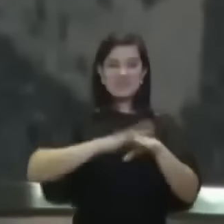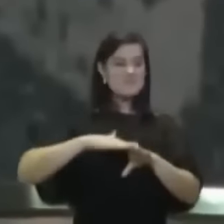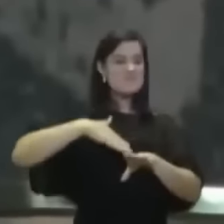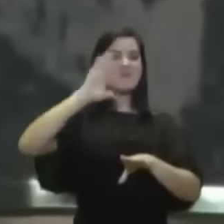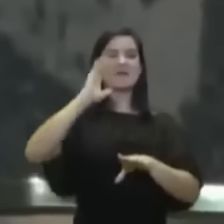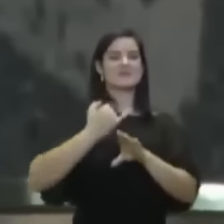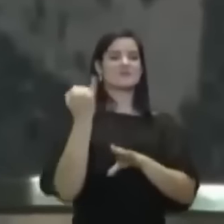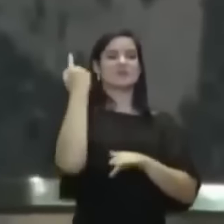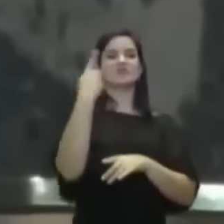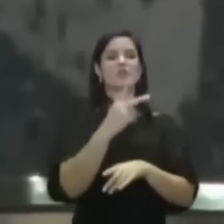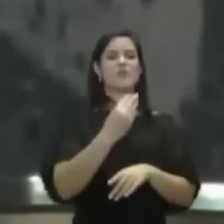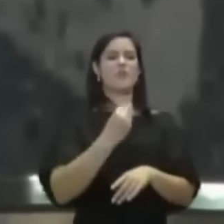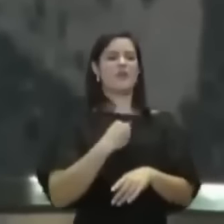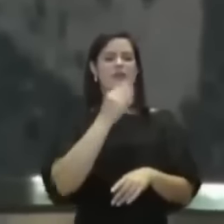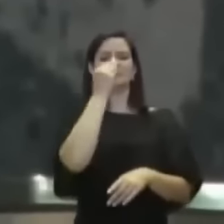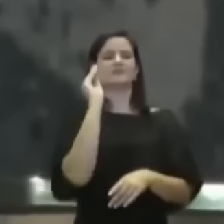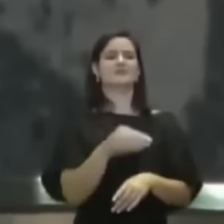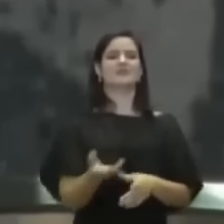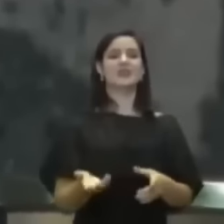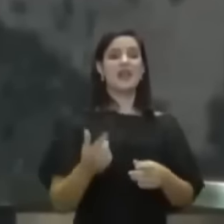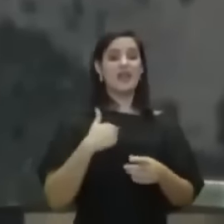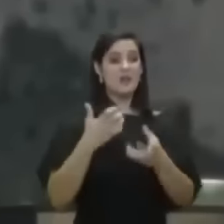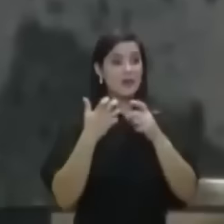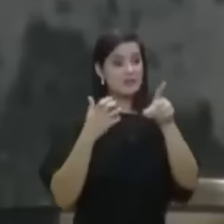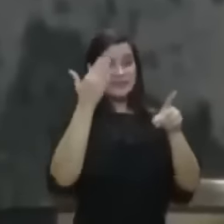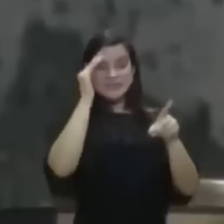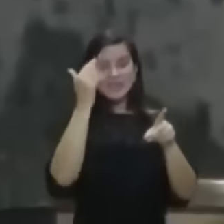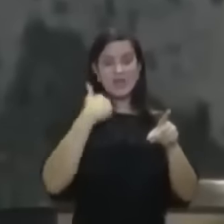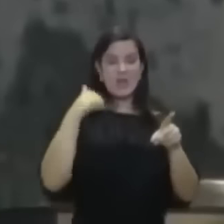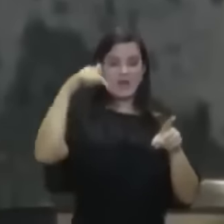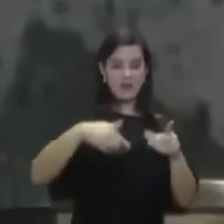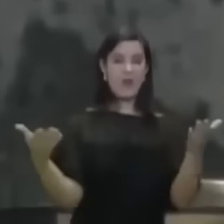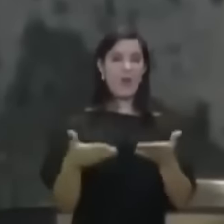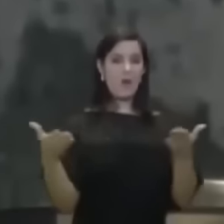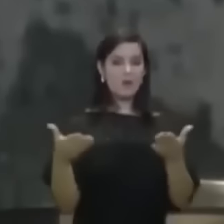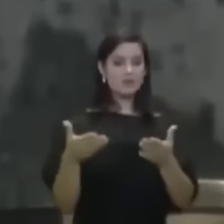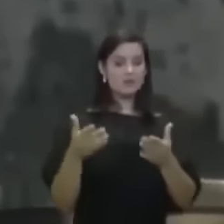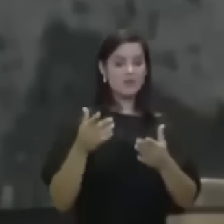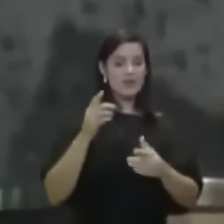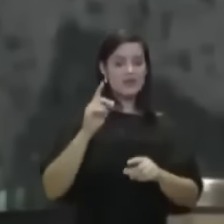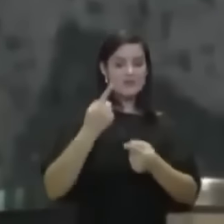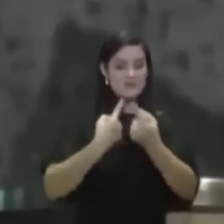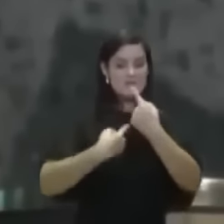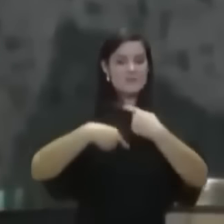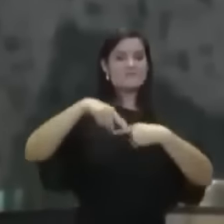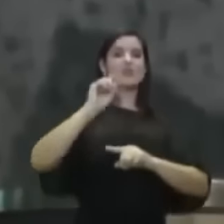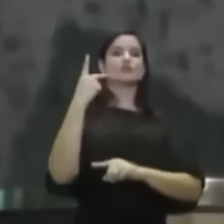Pedro. É por isso que eu botei esse braseiro aqui, é para que você entenda que eu estou aqui hoje para restaurar a sua